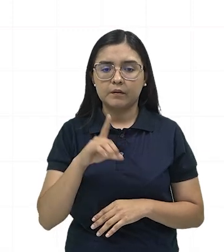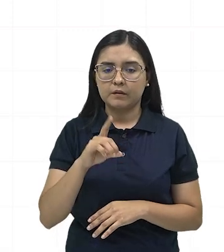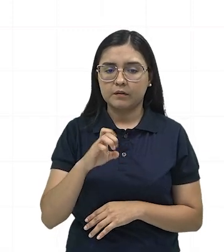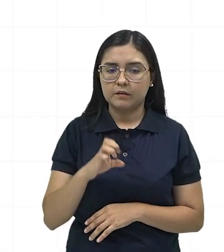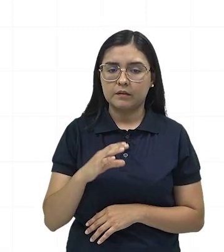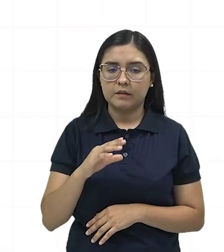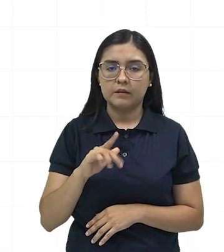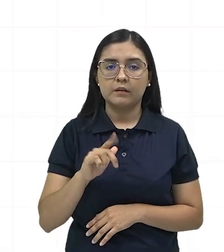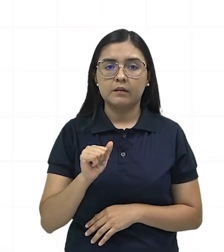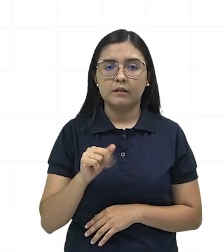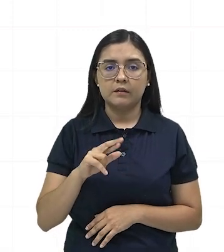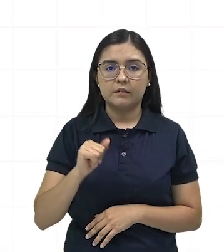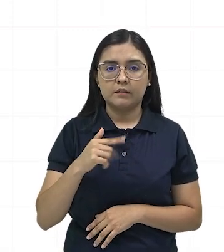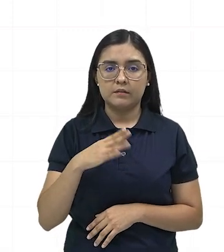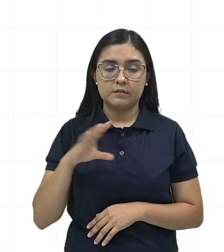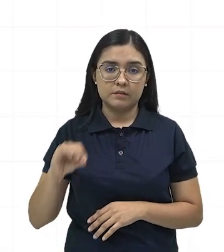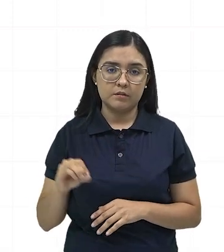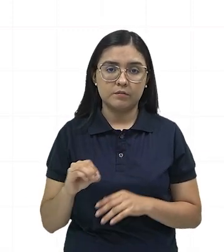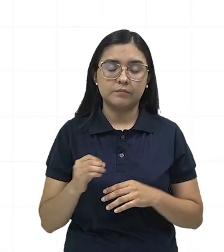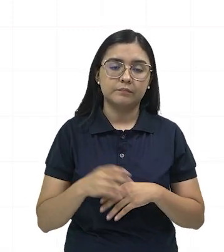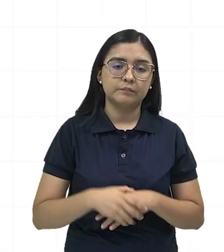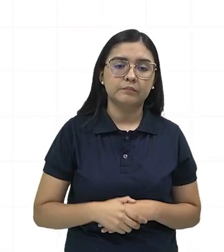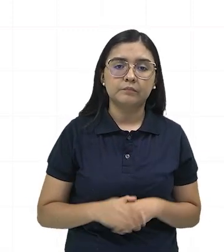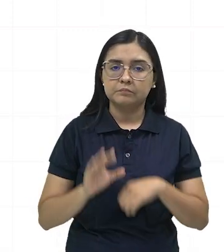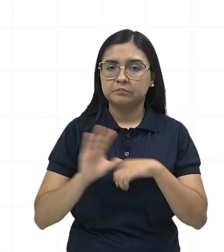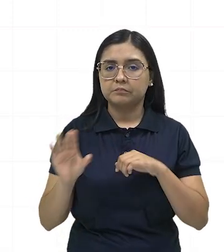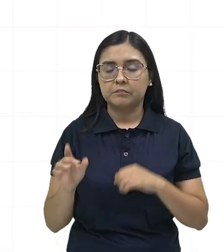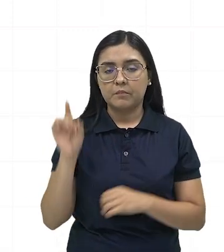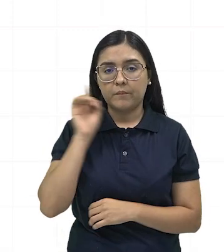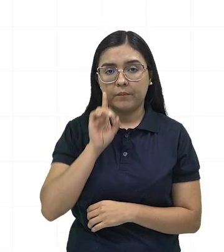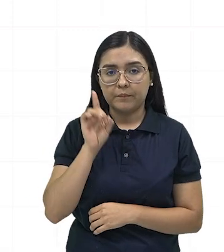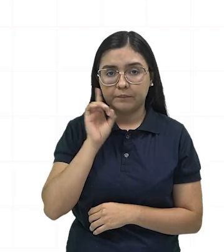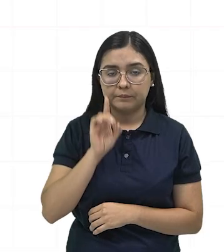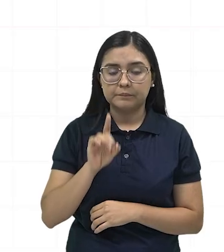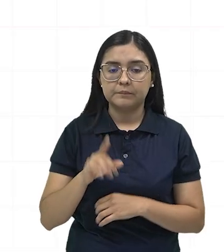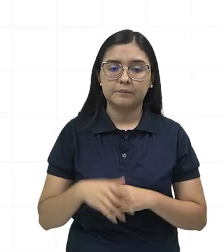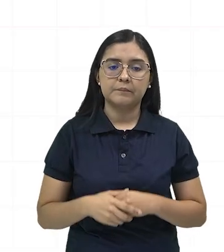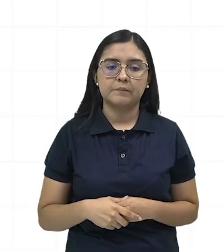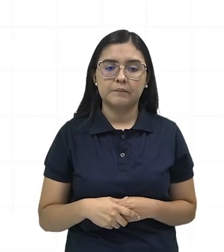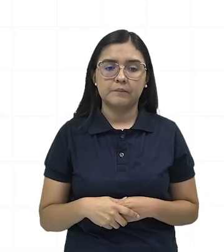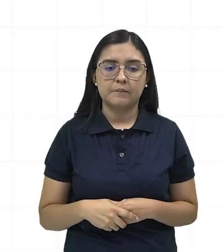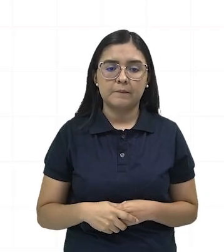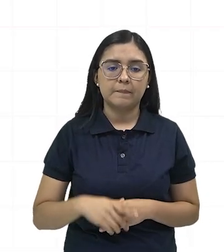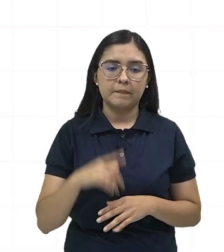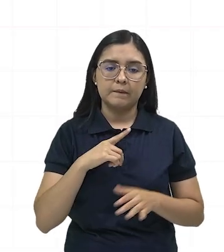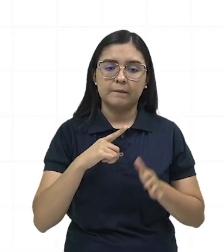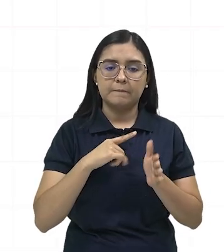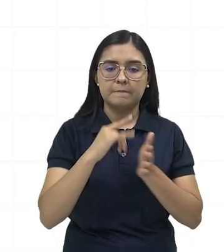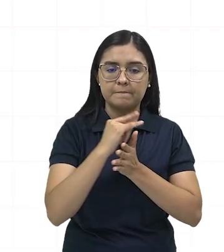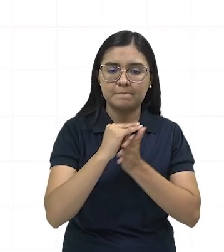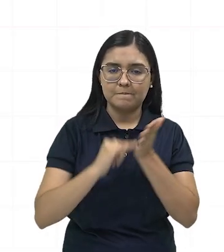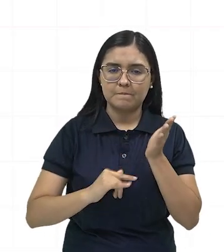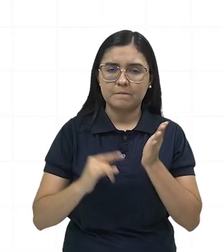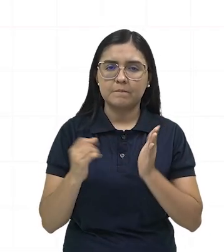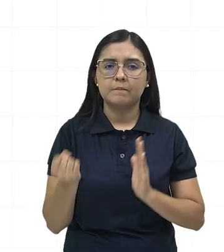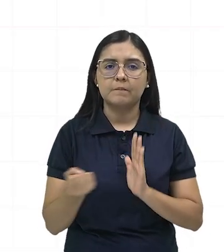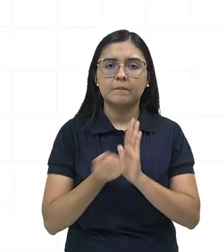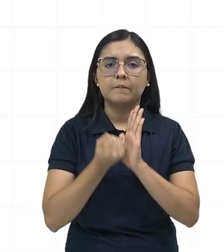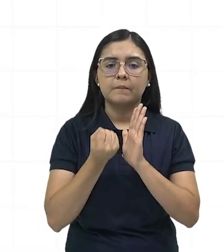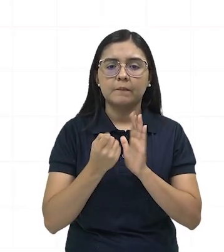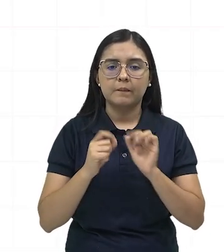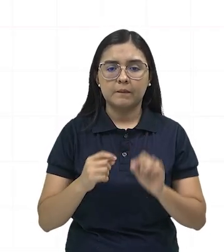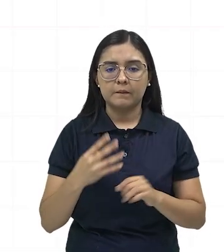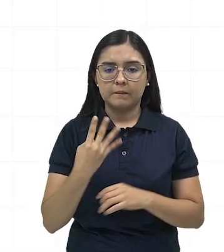ou Constituição Americana. Então, nós teremos aí este documento que vai marcar o 4